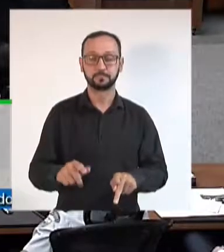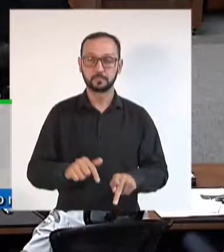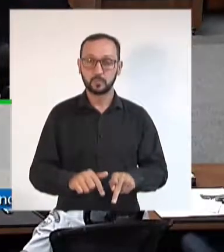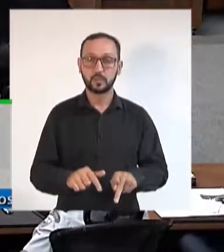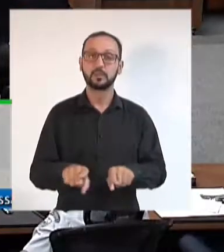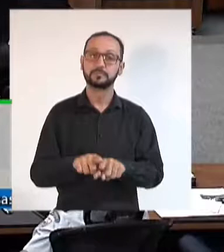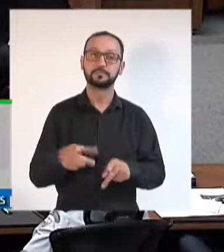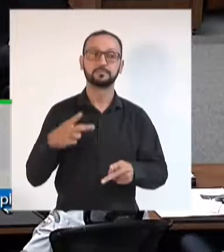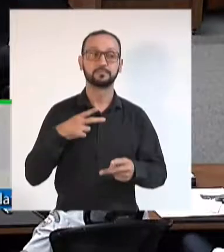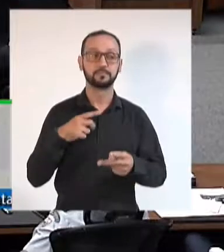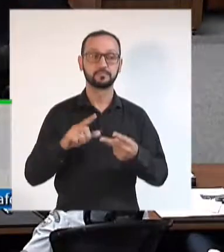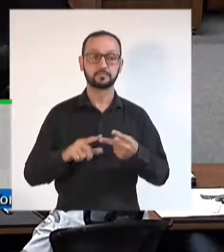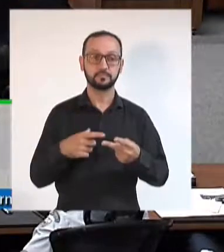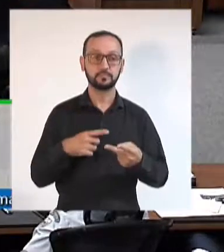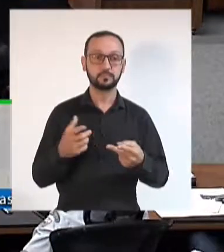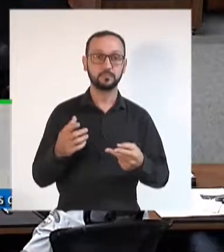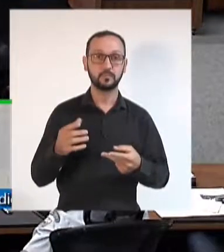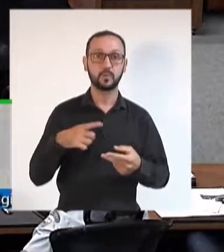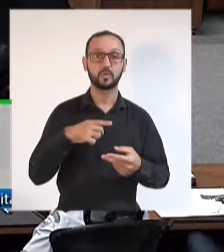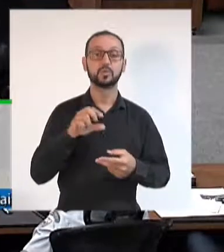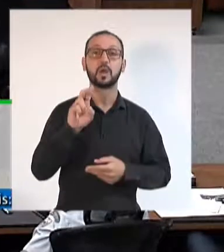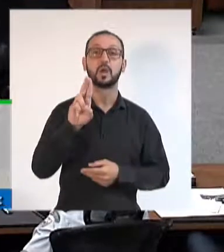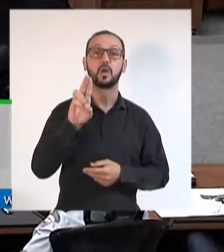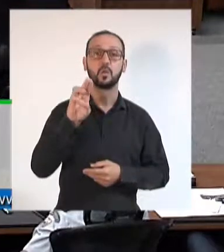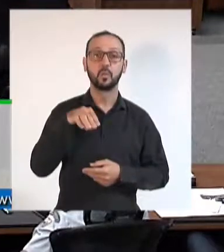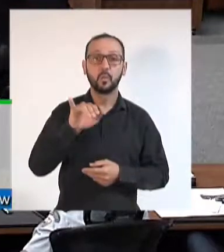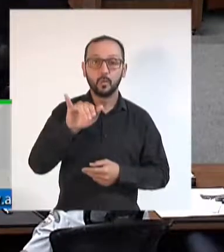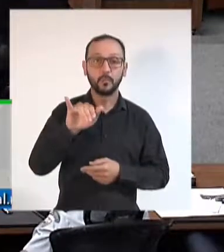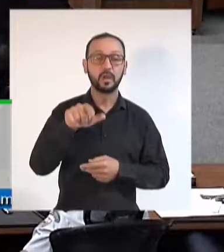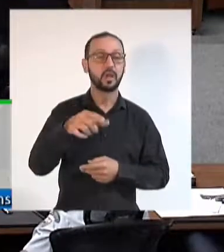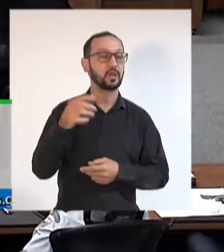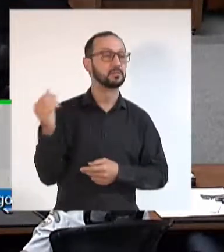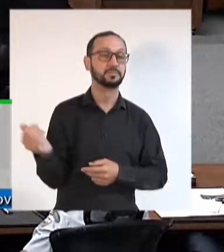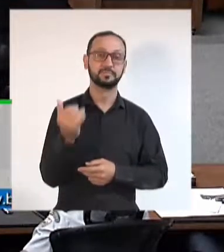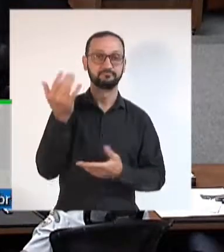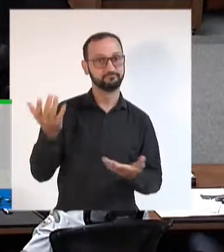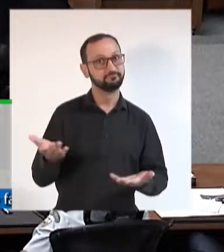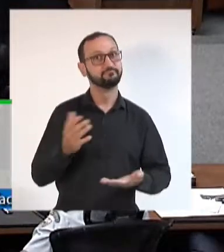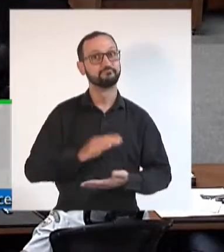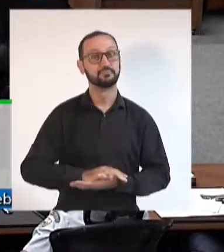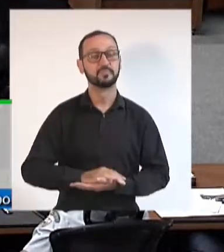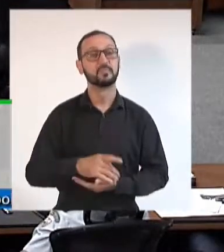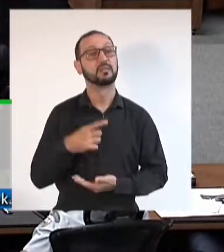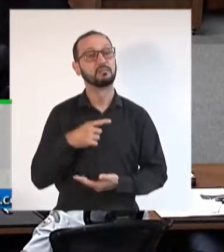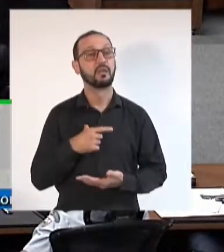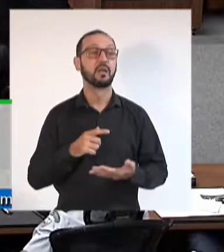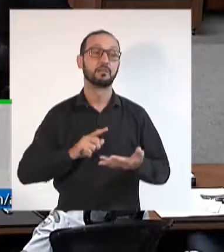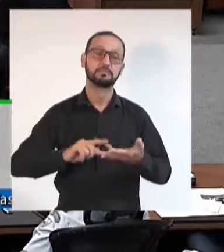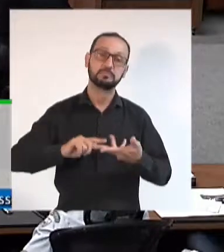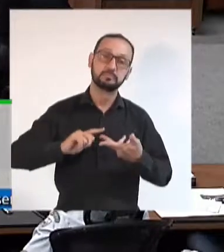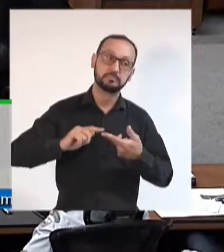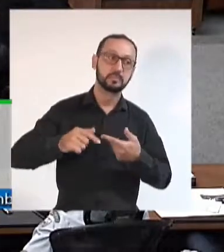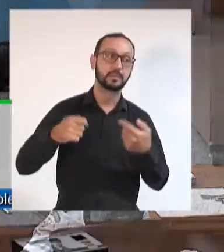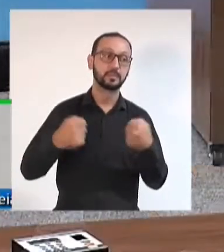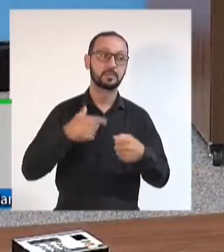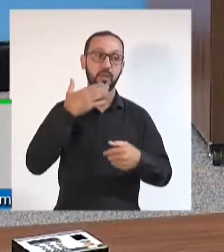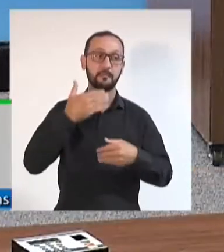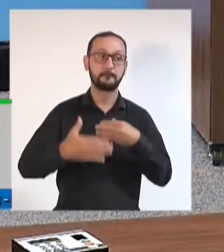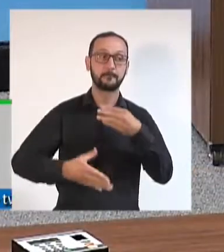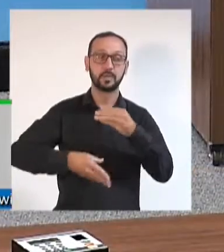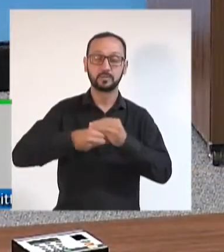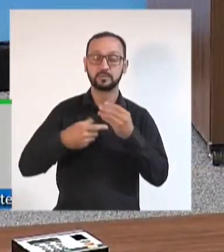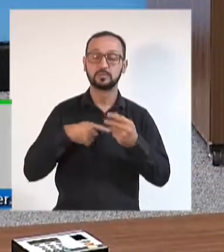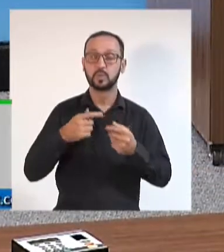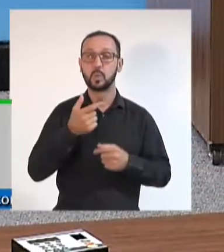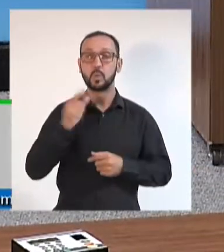A própria questão da universidade da terceira idade é uma delas. É claro, tem questões que a gente precisa melhorar, tem